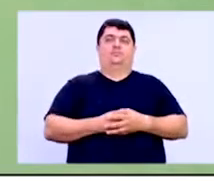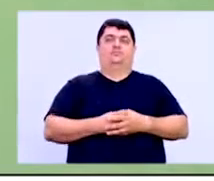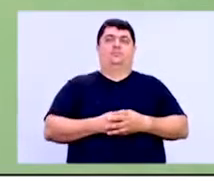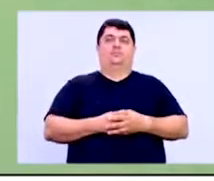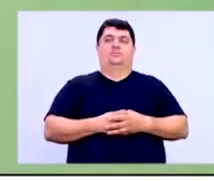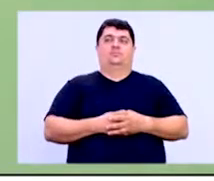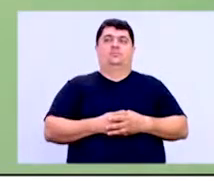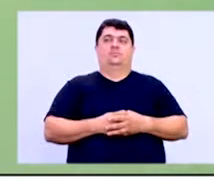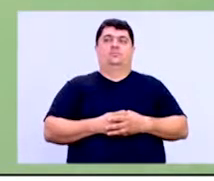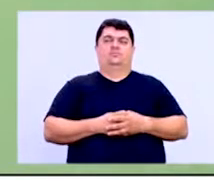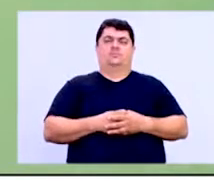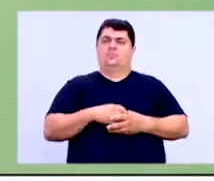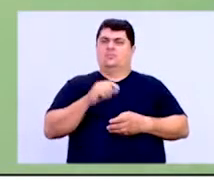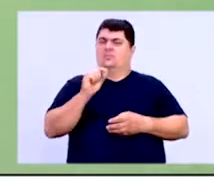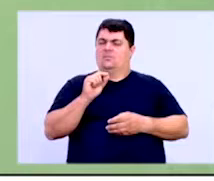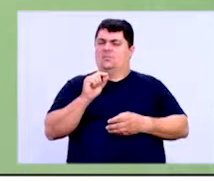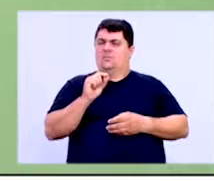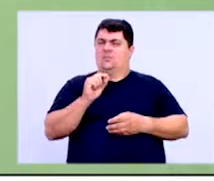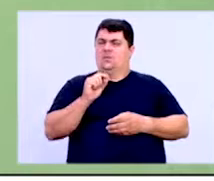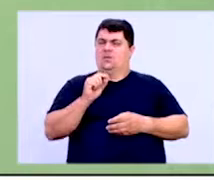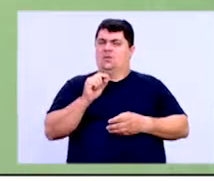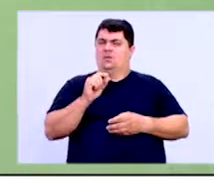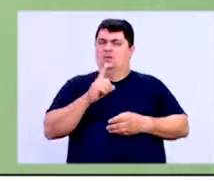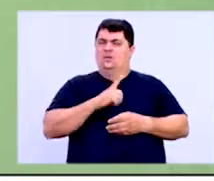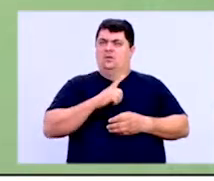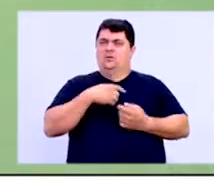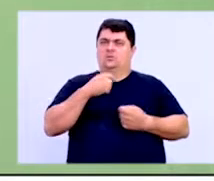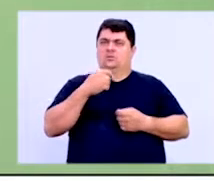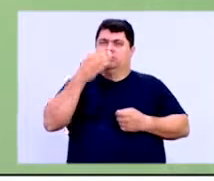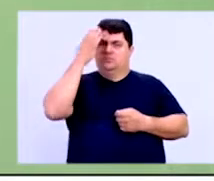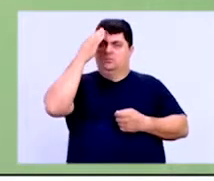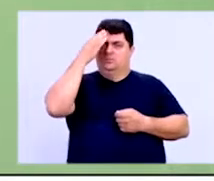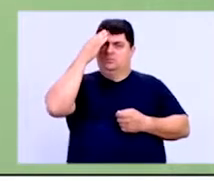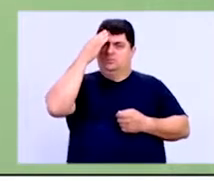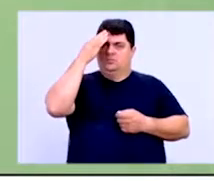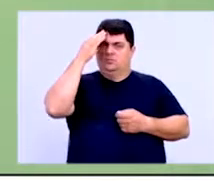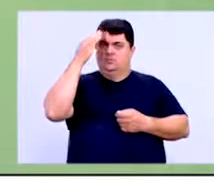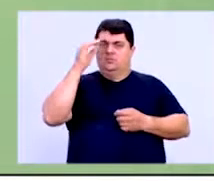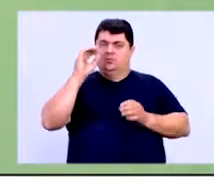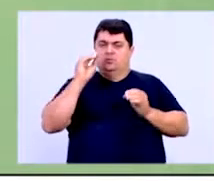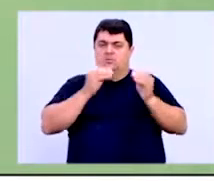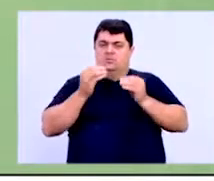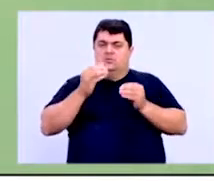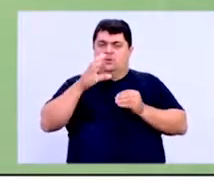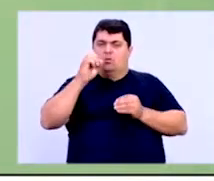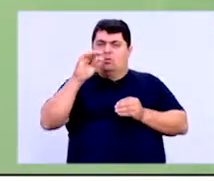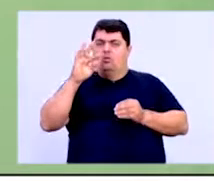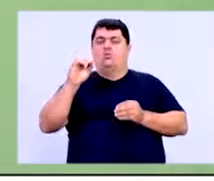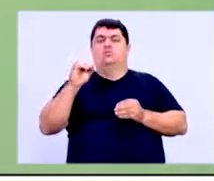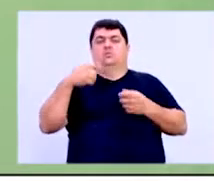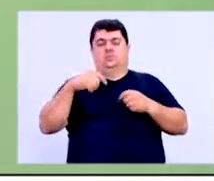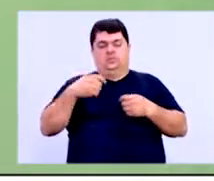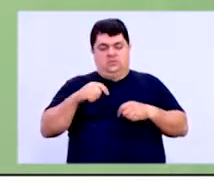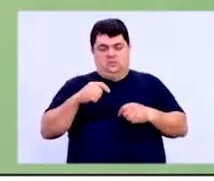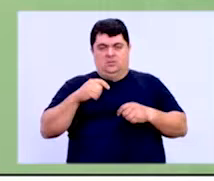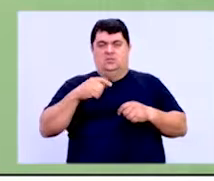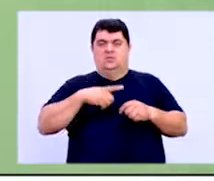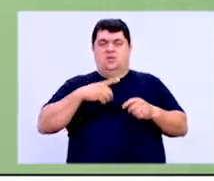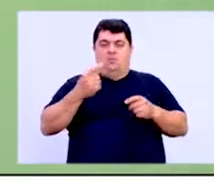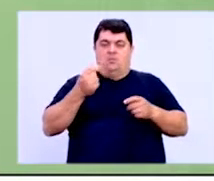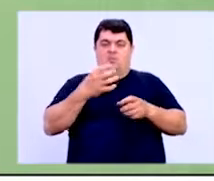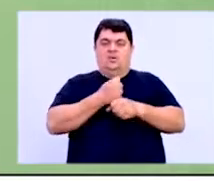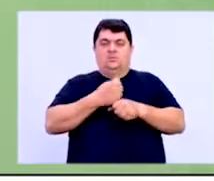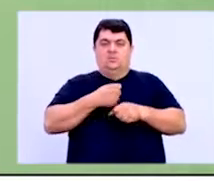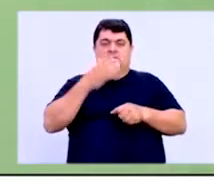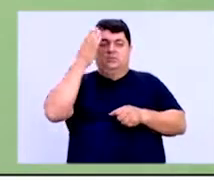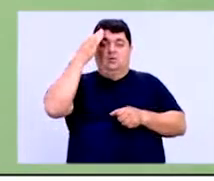Mas espera aí, então quer dizer que eu tenho que fazer minha formação de preço baseada nos custos? Exatamente, você tem que fazer sua formação de preço baseada